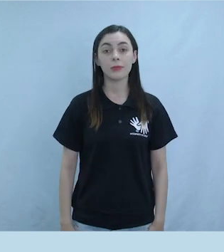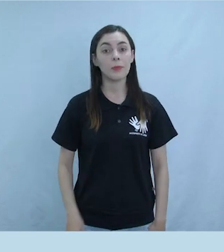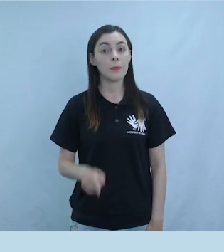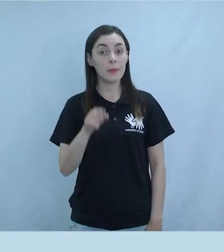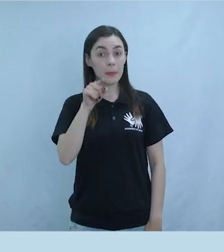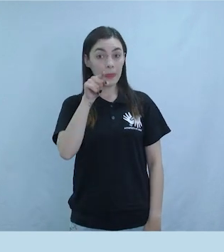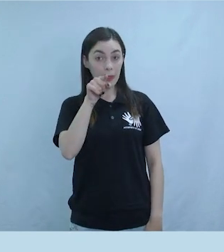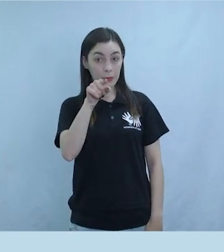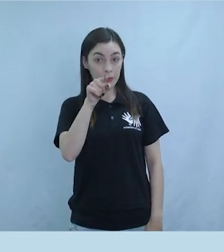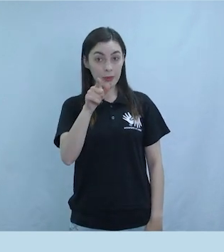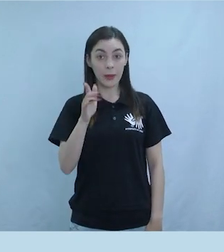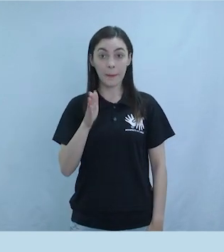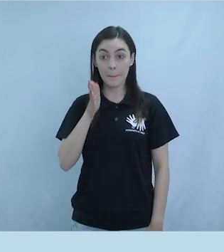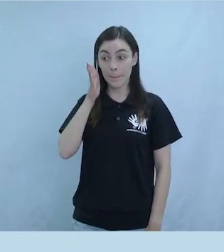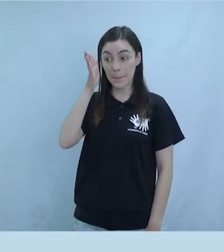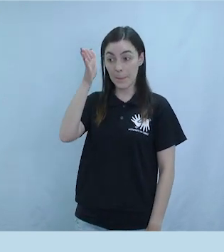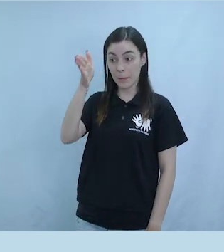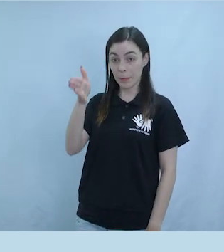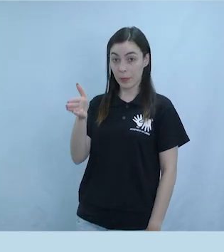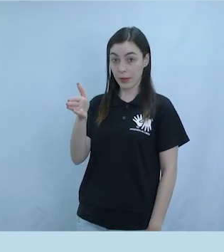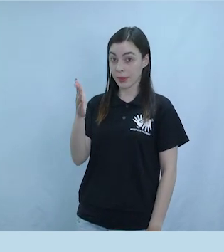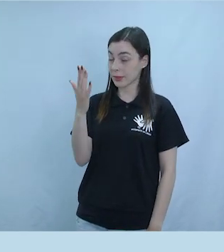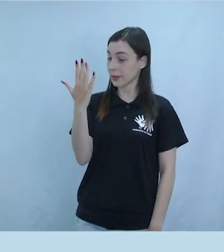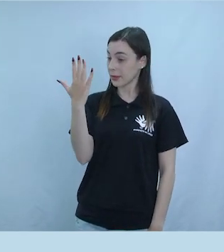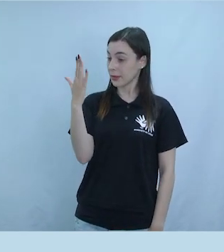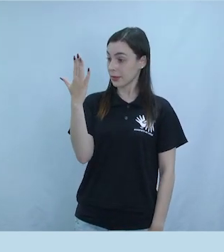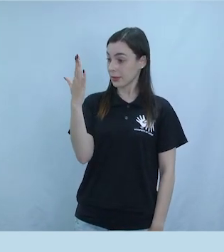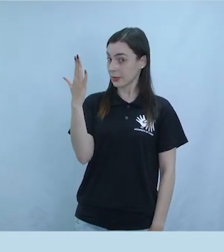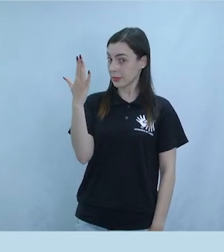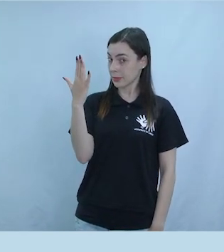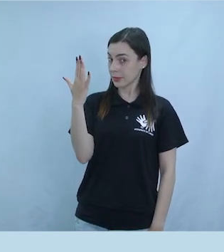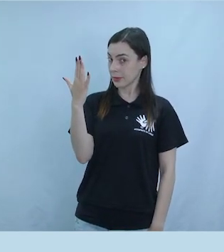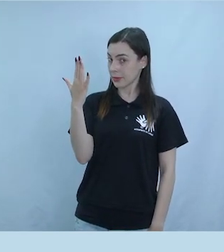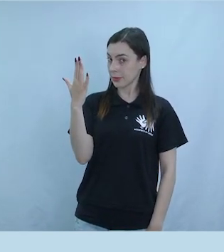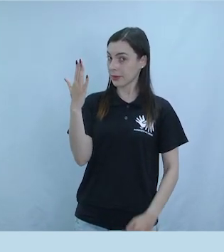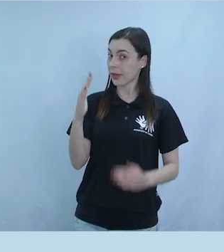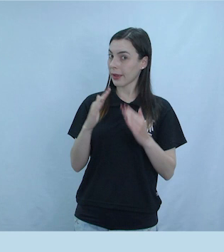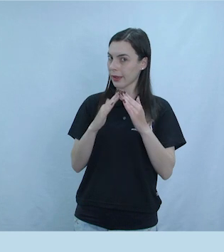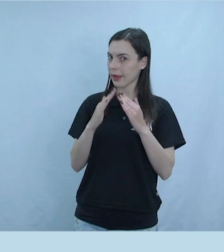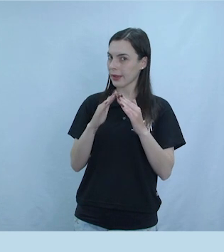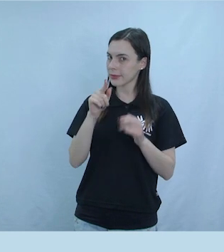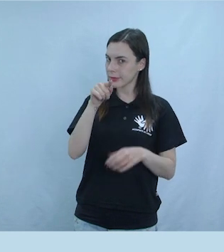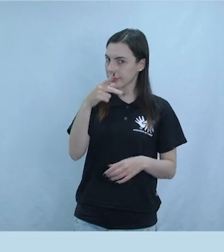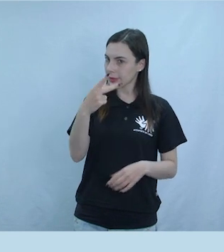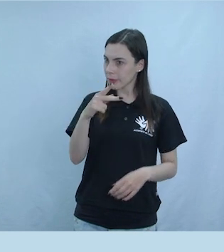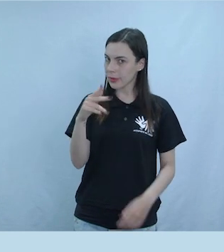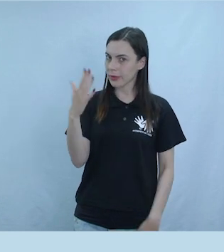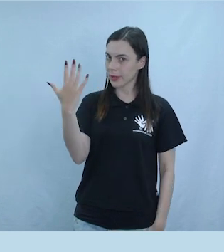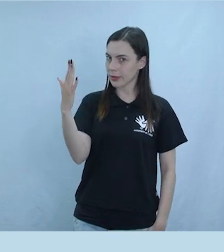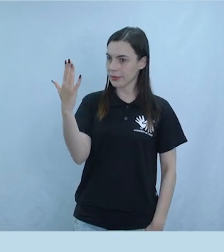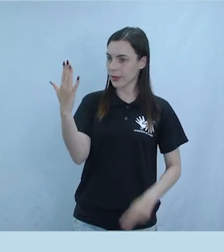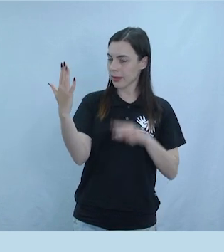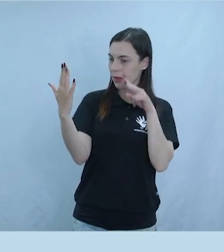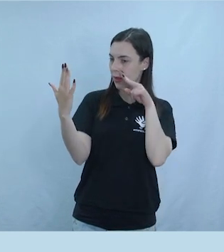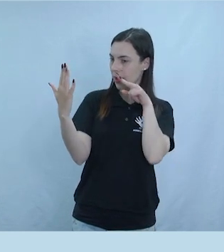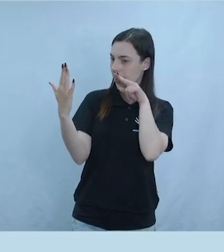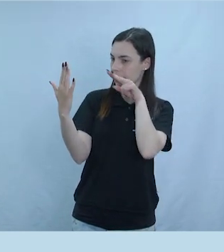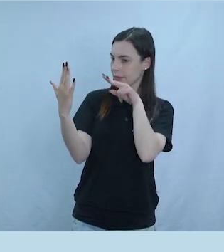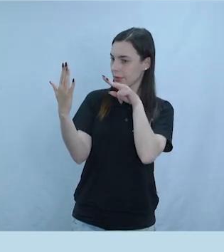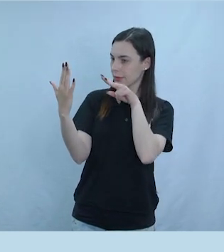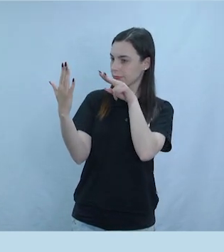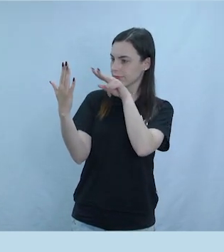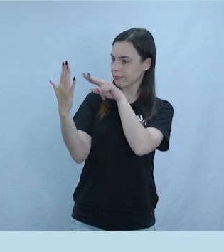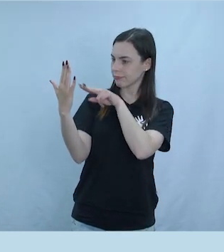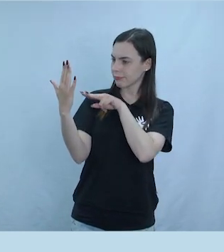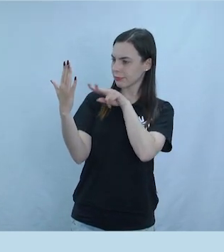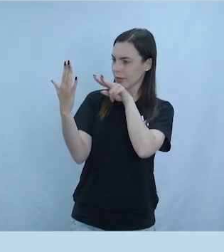você. Vá até um espelho em sua casa e observe